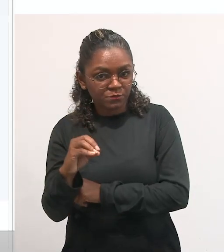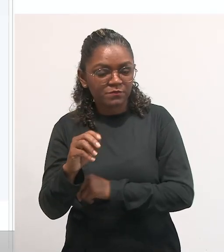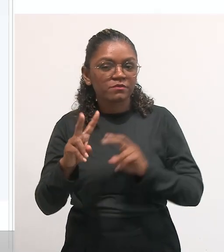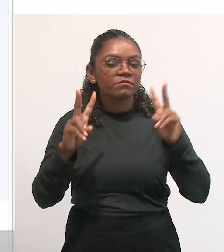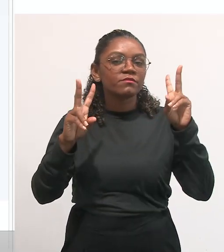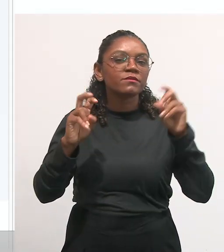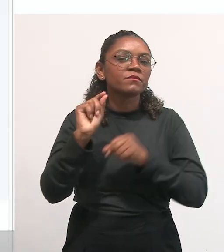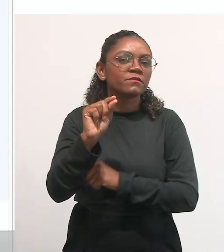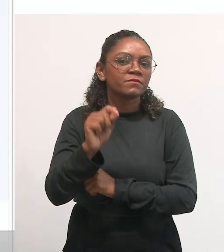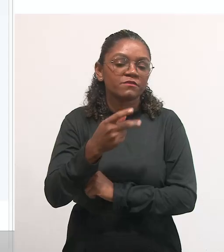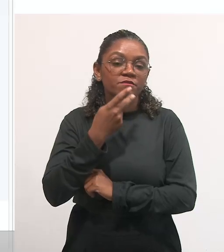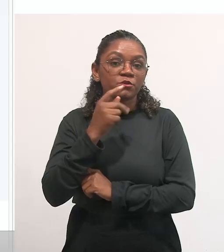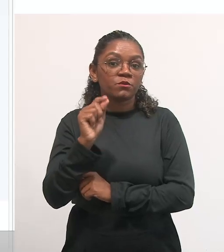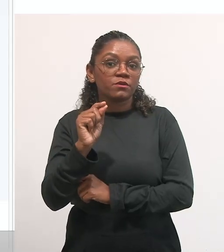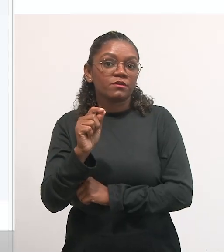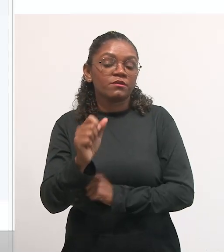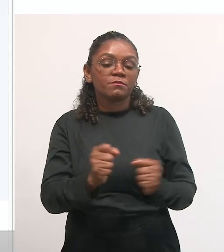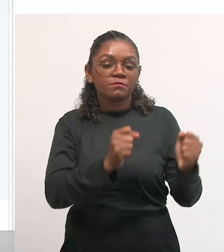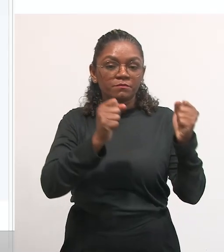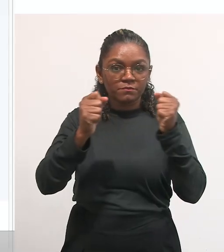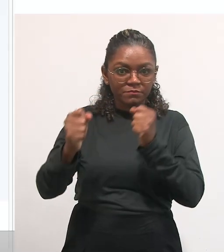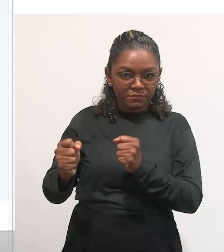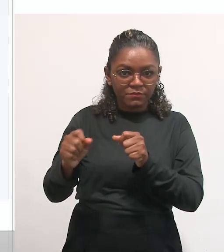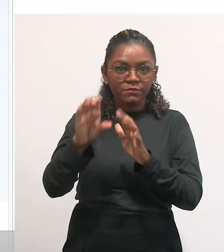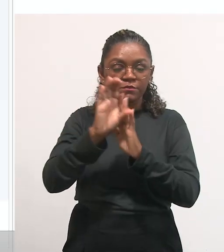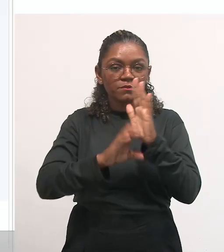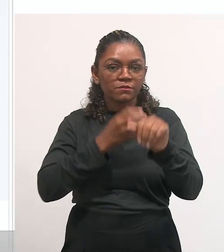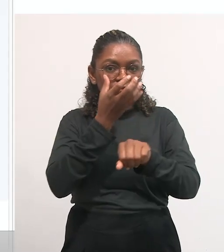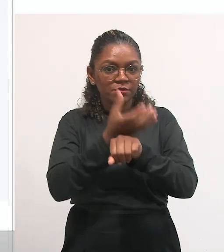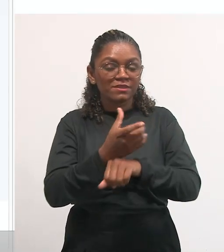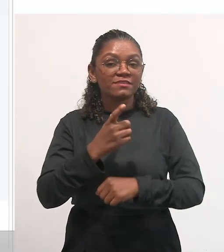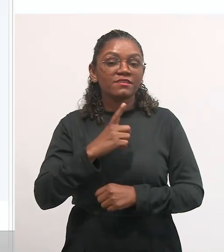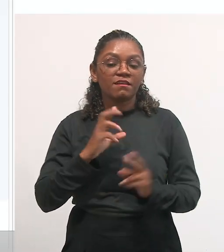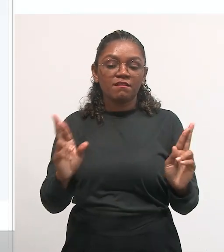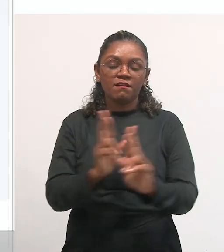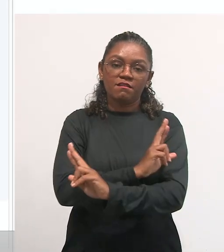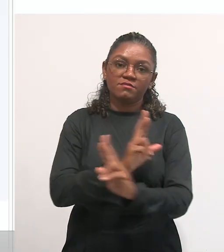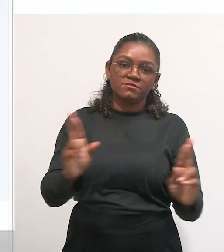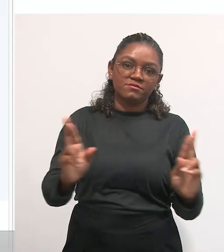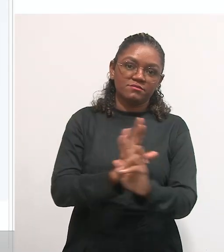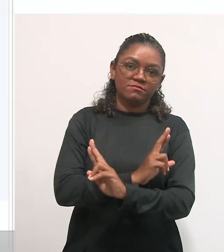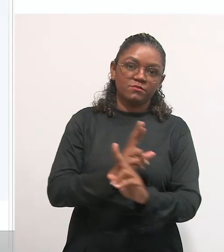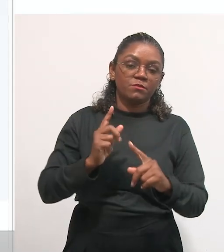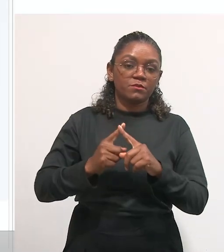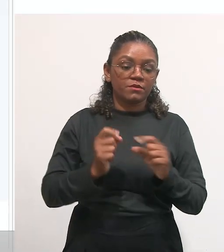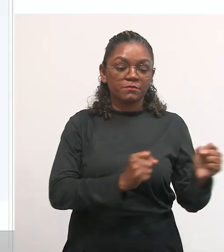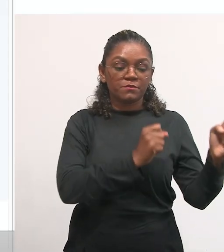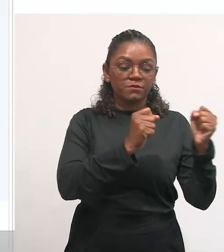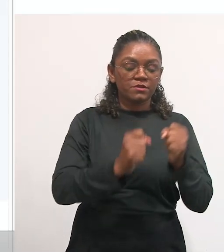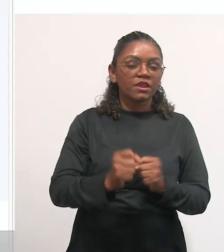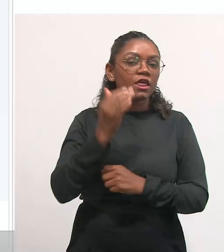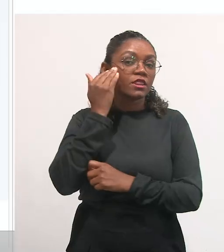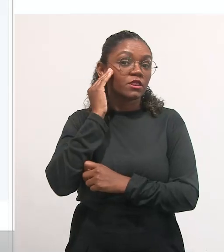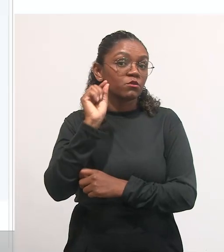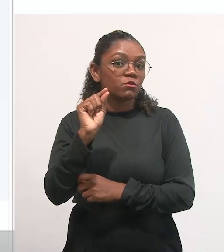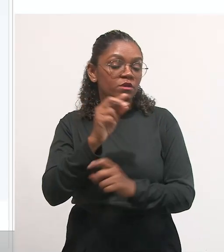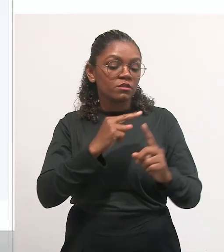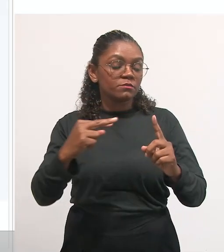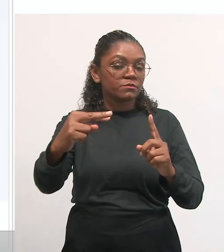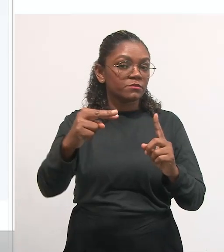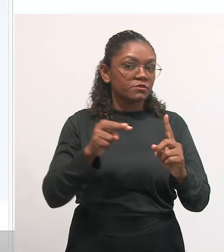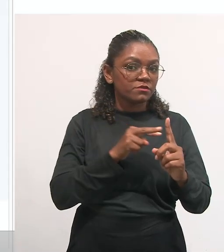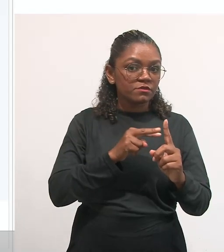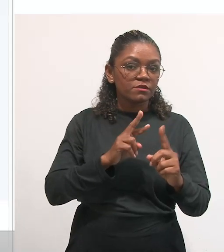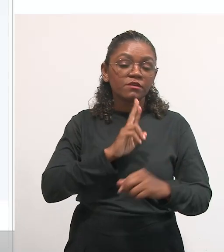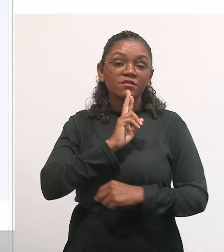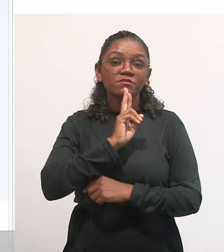e poder mantém uma relação intrínseca o poder pode ser entendido nessa perspectiva como